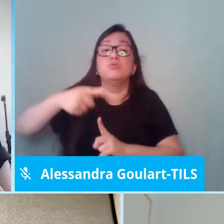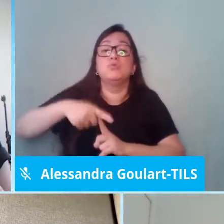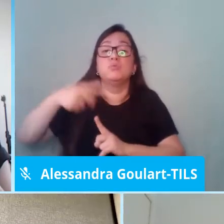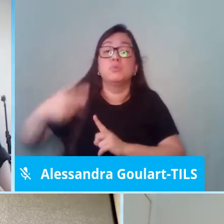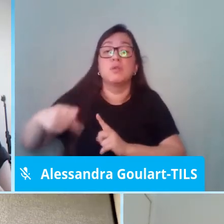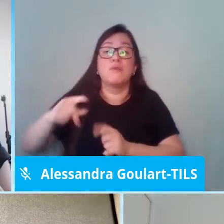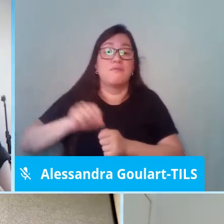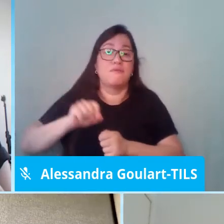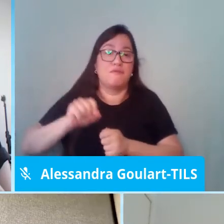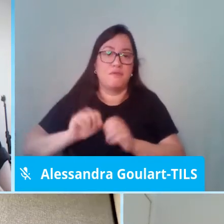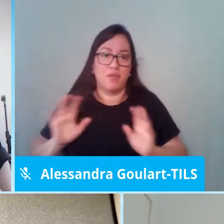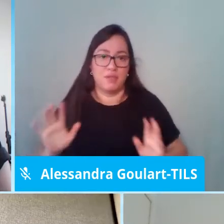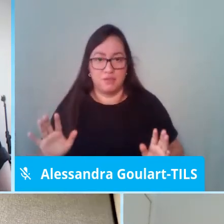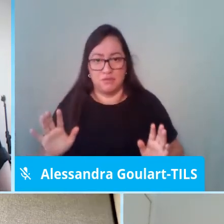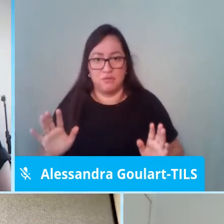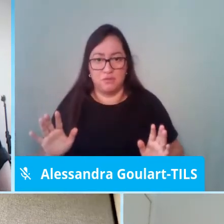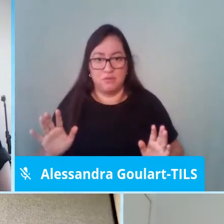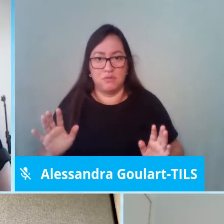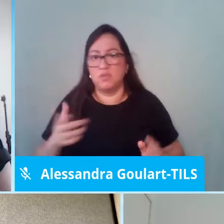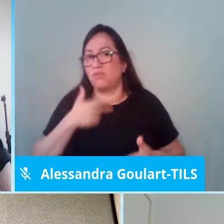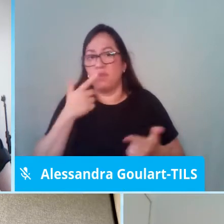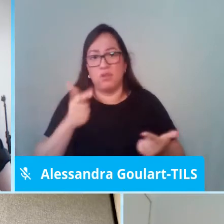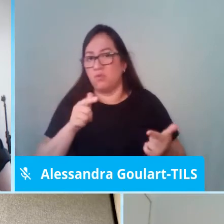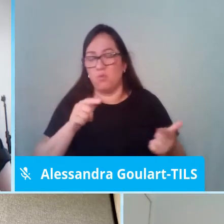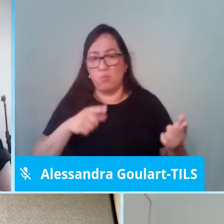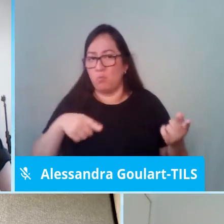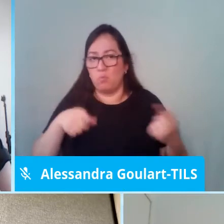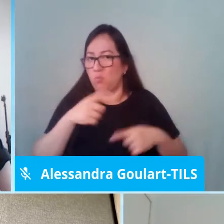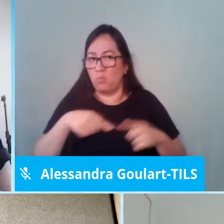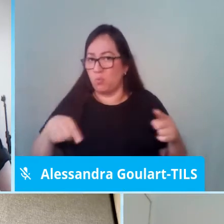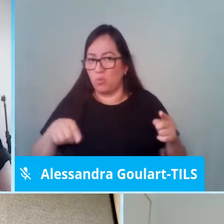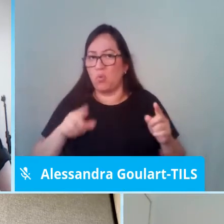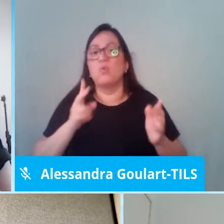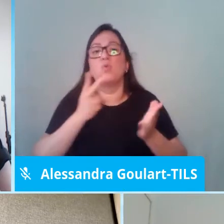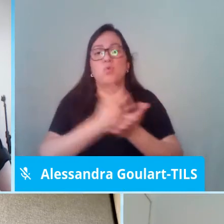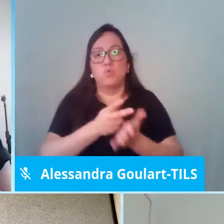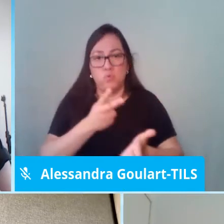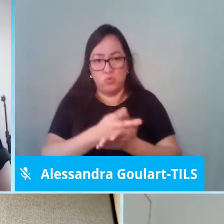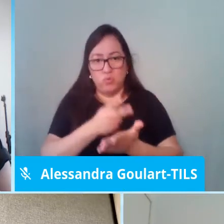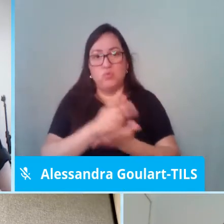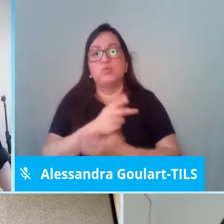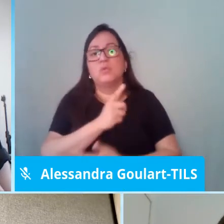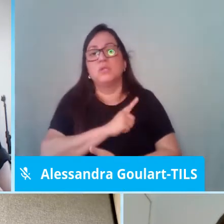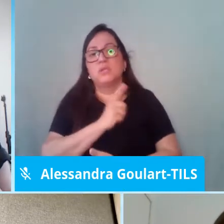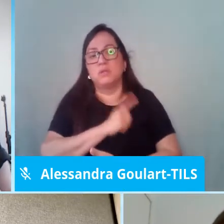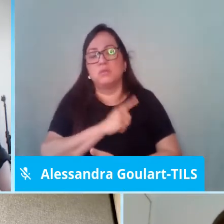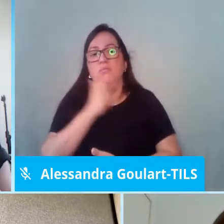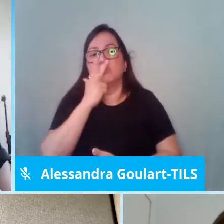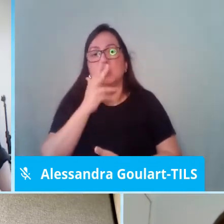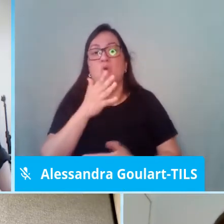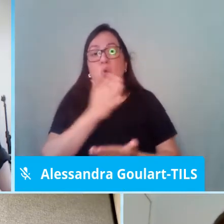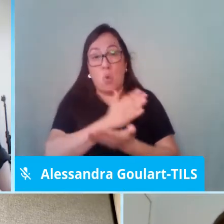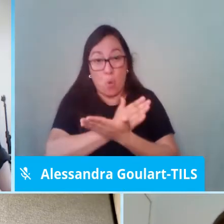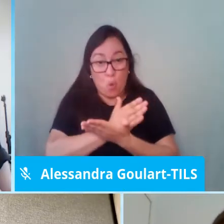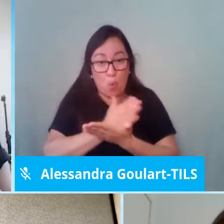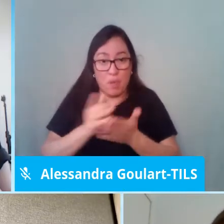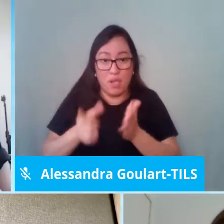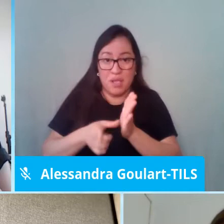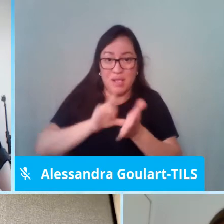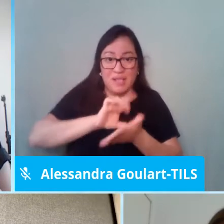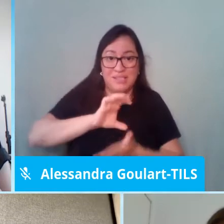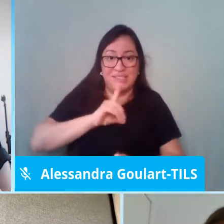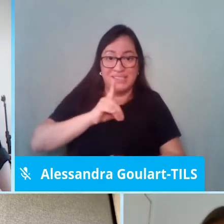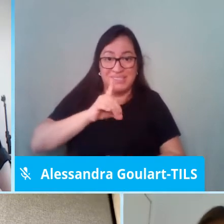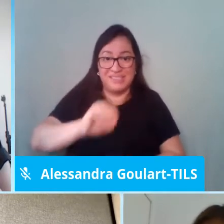ele está dizendo que a gente não mudou, a gente continua tendo, a gente deve iniciar o pré-natal o mais cedo possível,